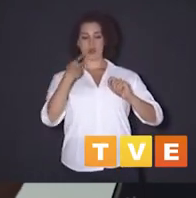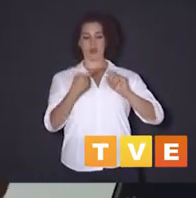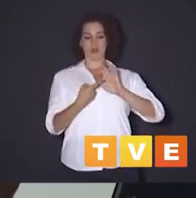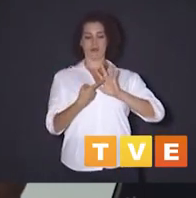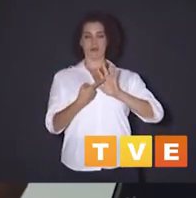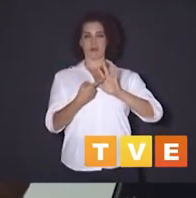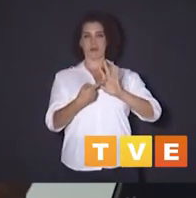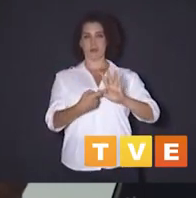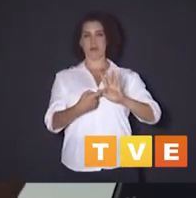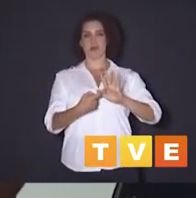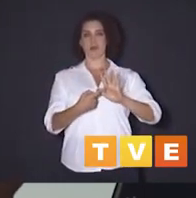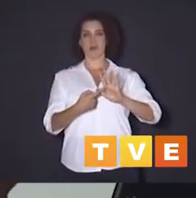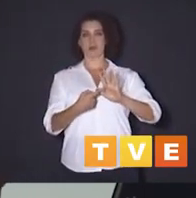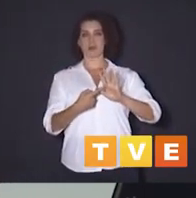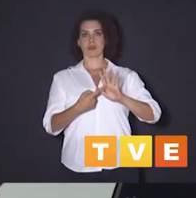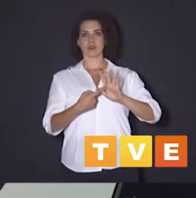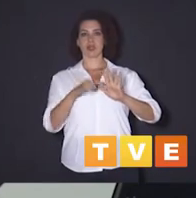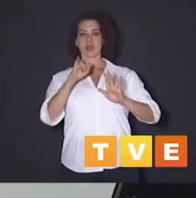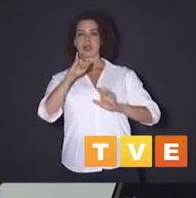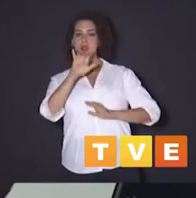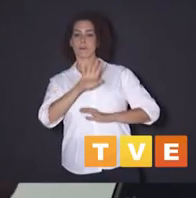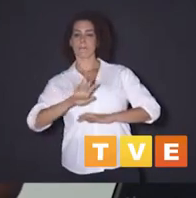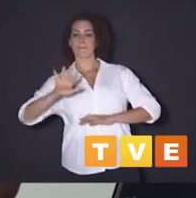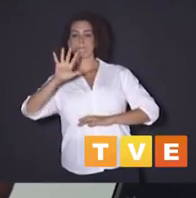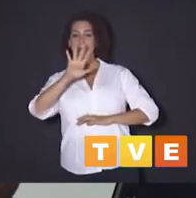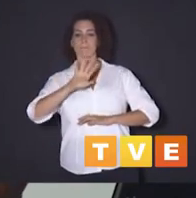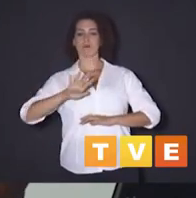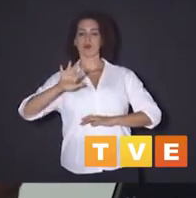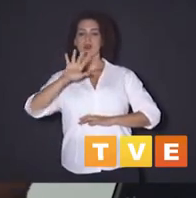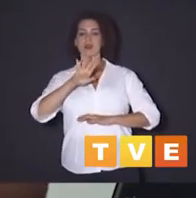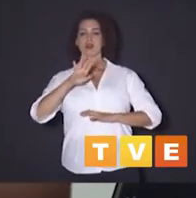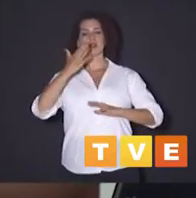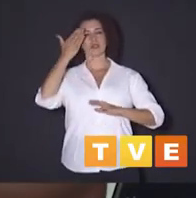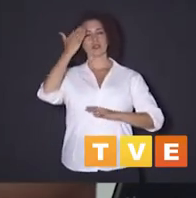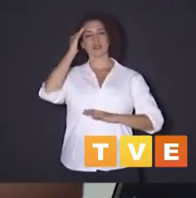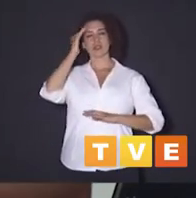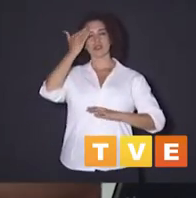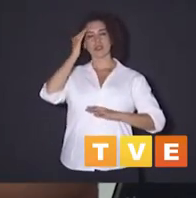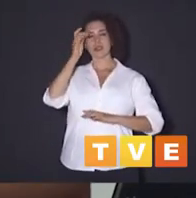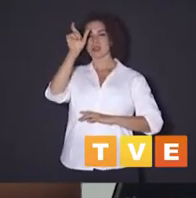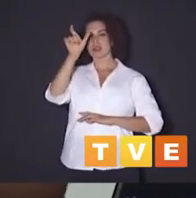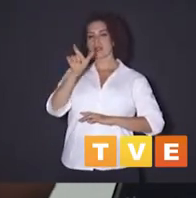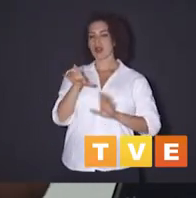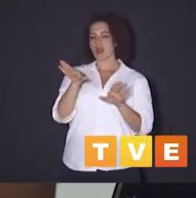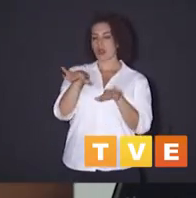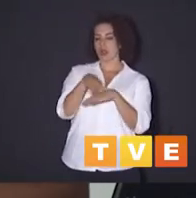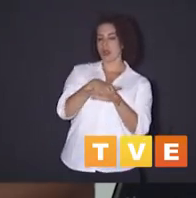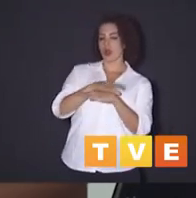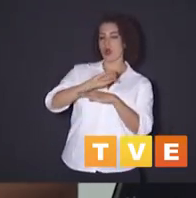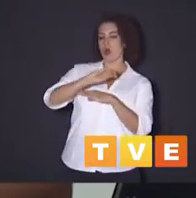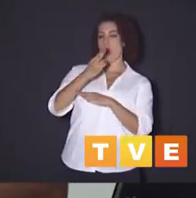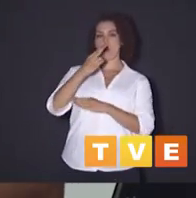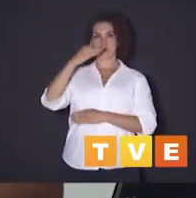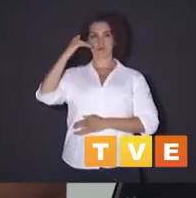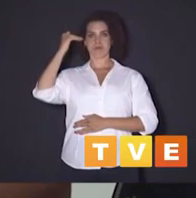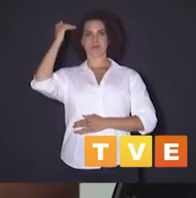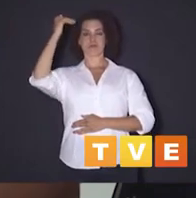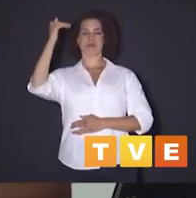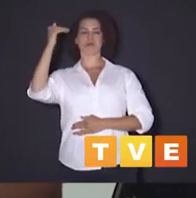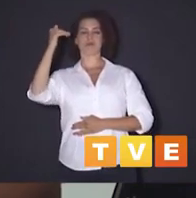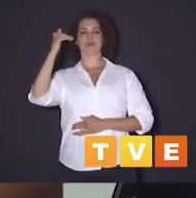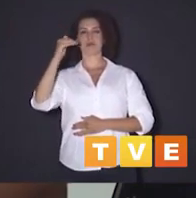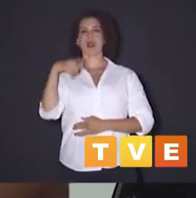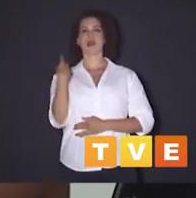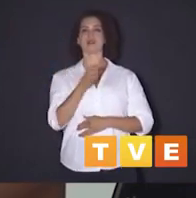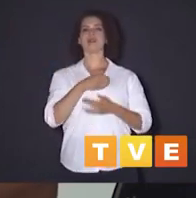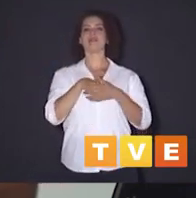gerar um discernimento entre imagens de como a gente fala dos feminismos de subalternidade de autoridade a gente se